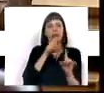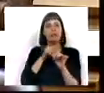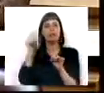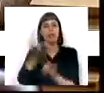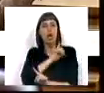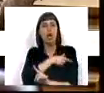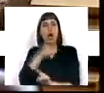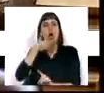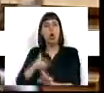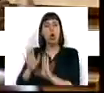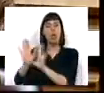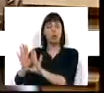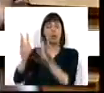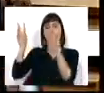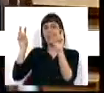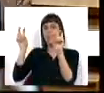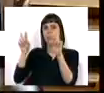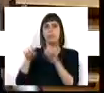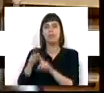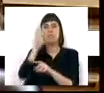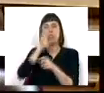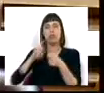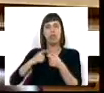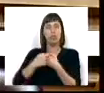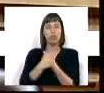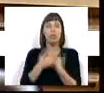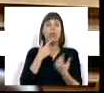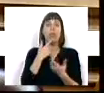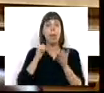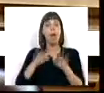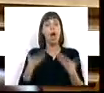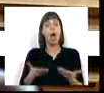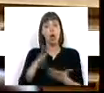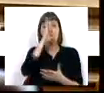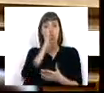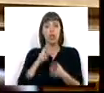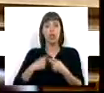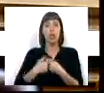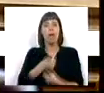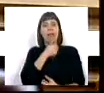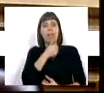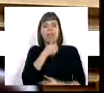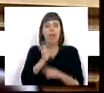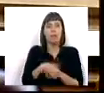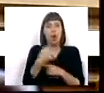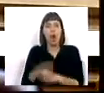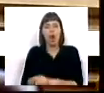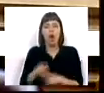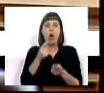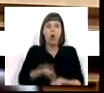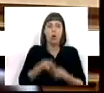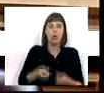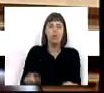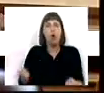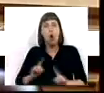a competência, entre aspas, dos Estados-membros. Ou seja, a partir de agora são os Estados-membros que decidem se